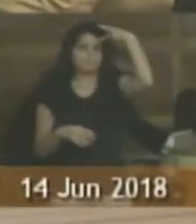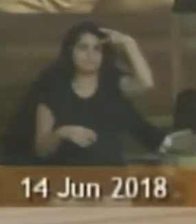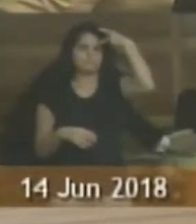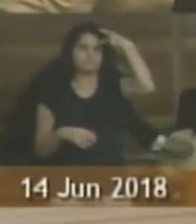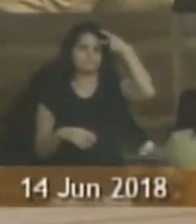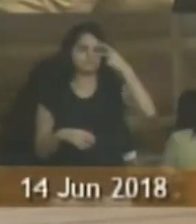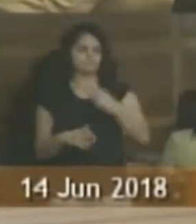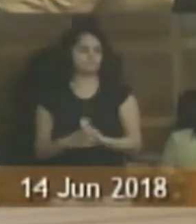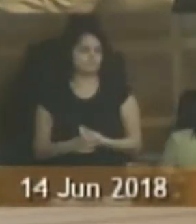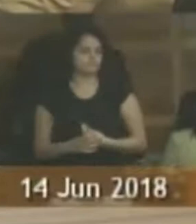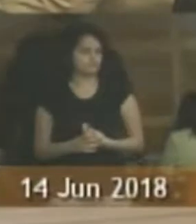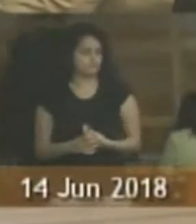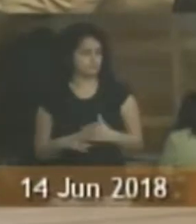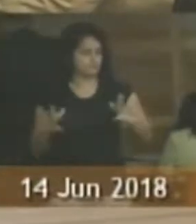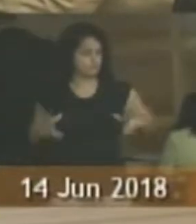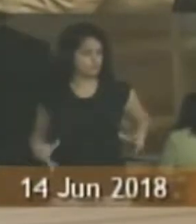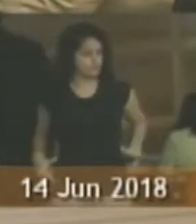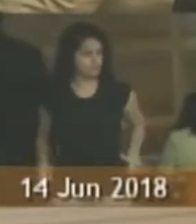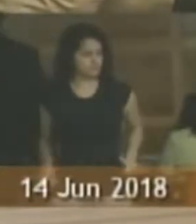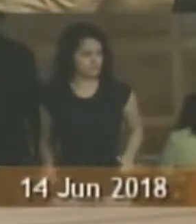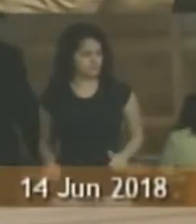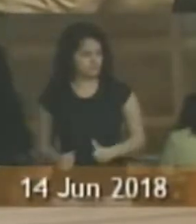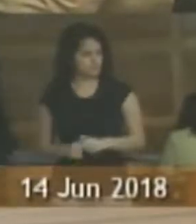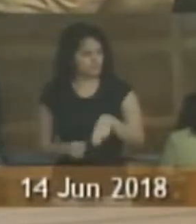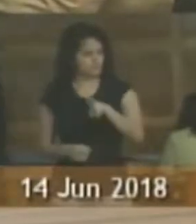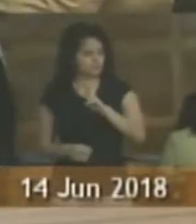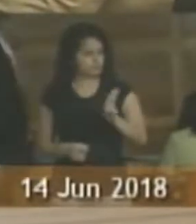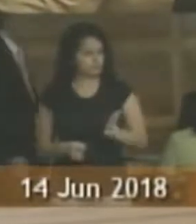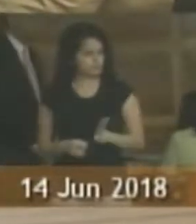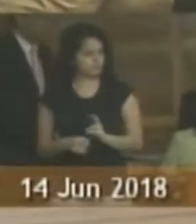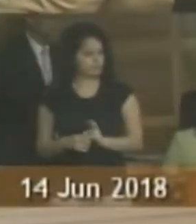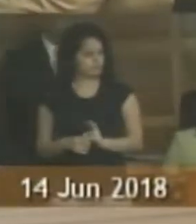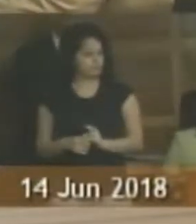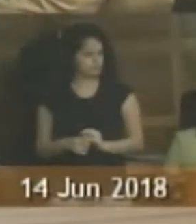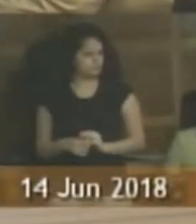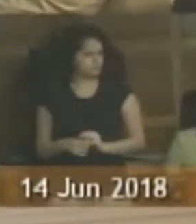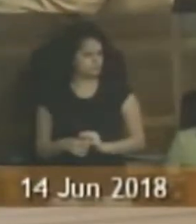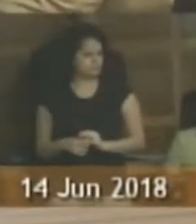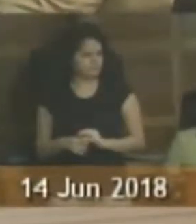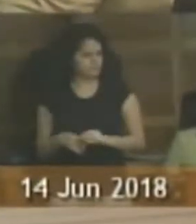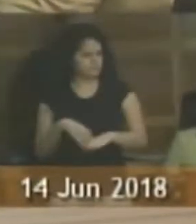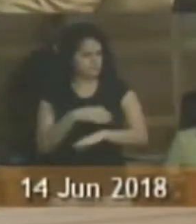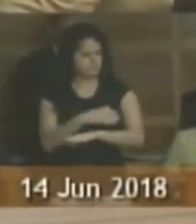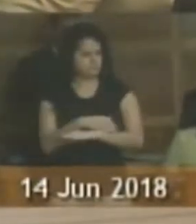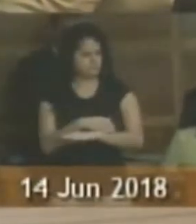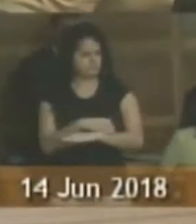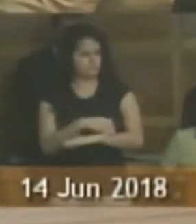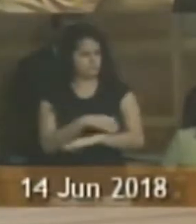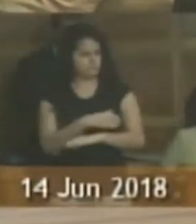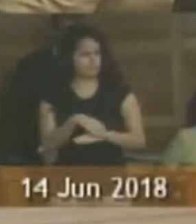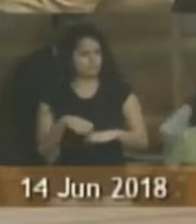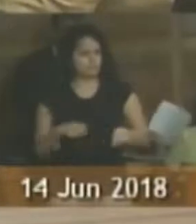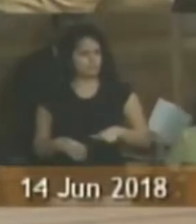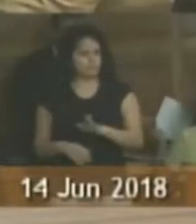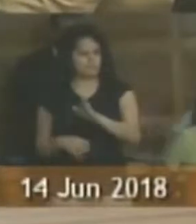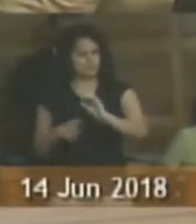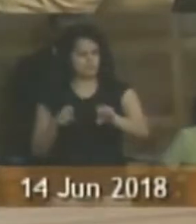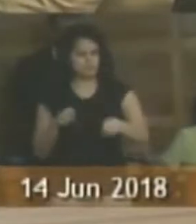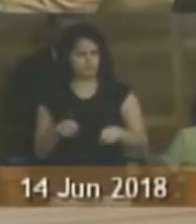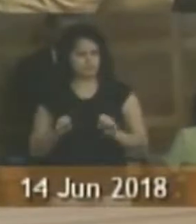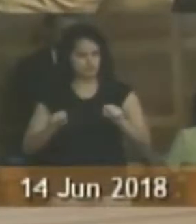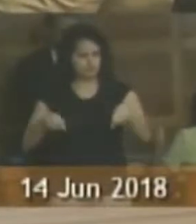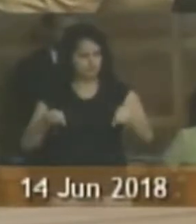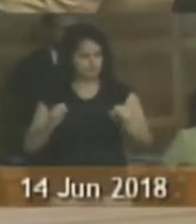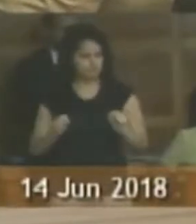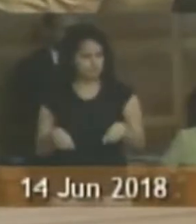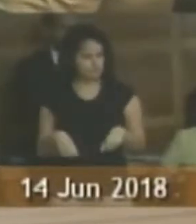a preparação e a limpeza da área com o uso da máquina Patrol na pista de motocross ao lado do campo de futebol, entrada da Petrobras,